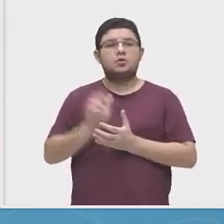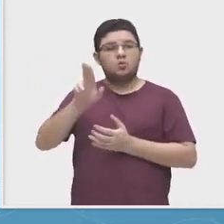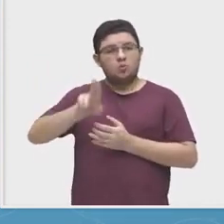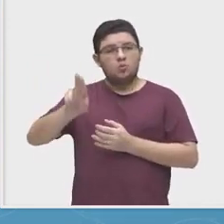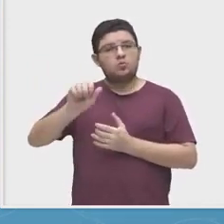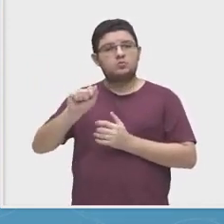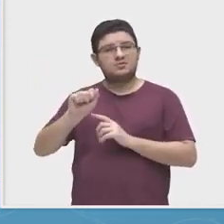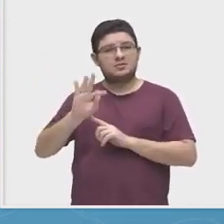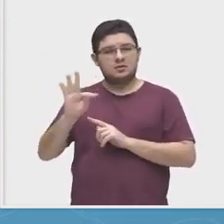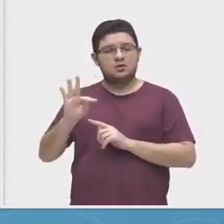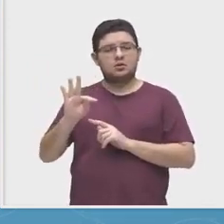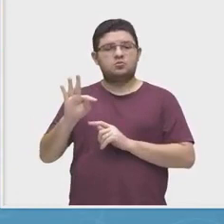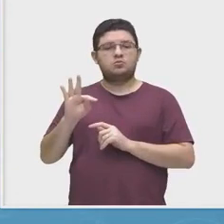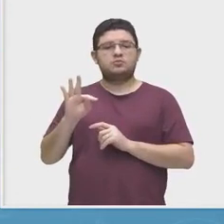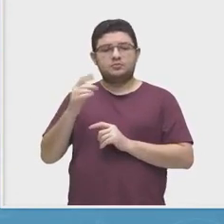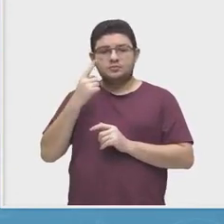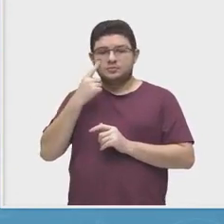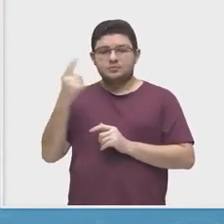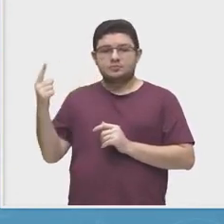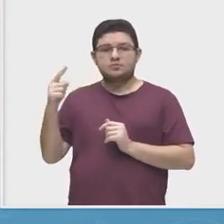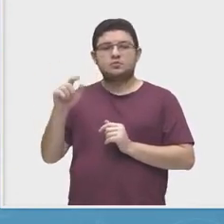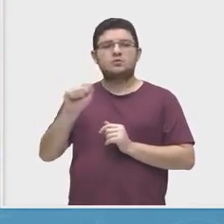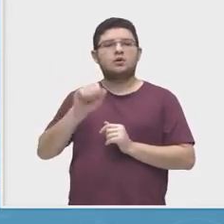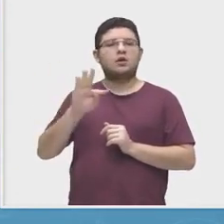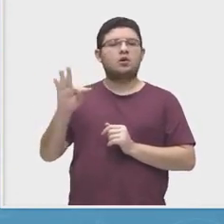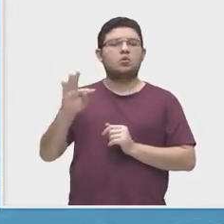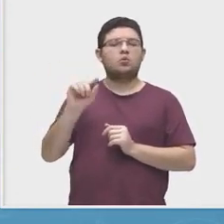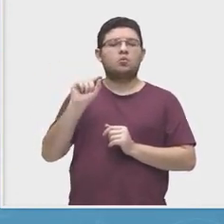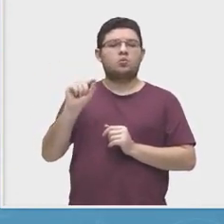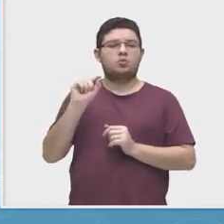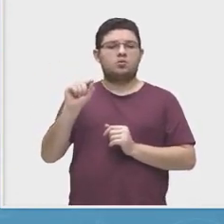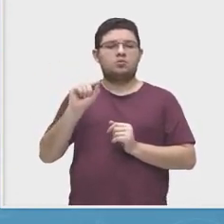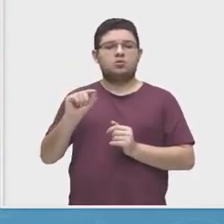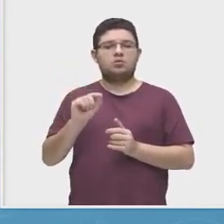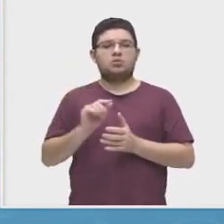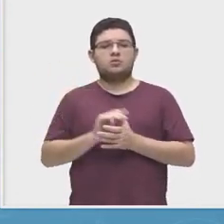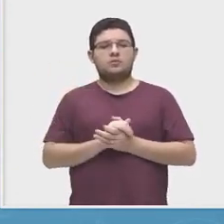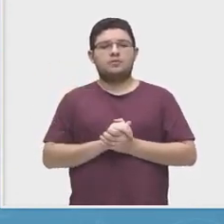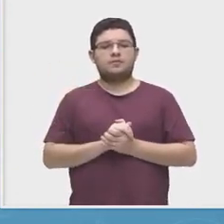at, né? Nós utilizamos a preposição at para falar de locais, então,